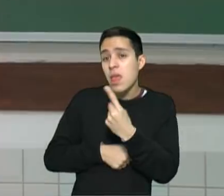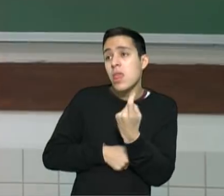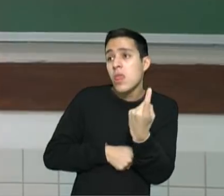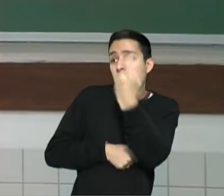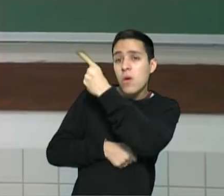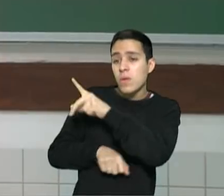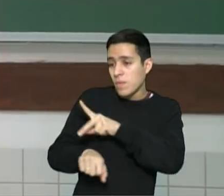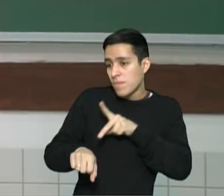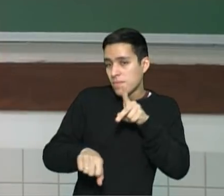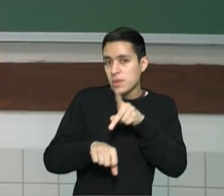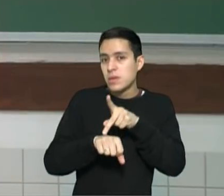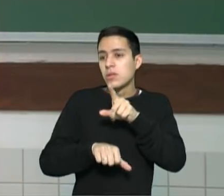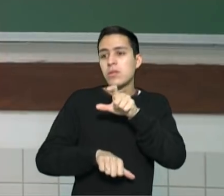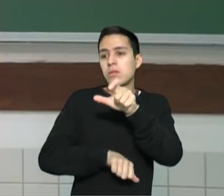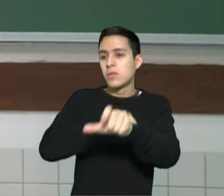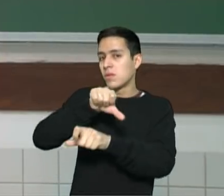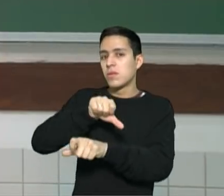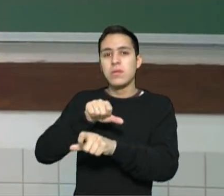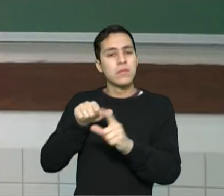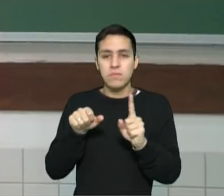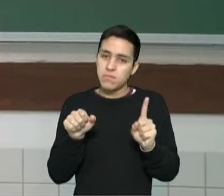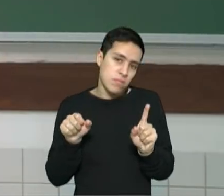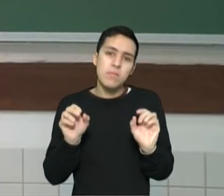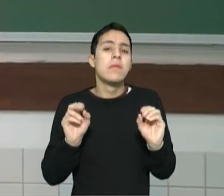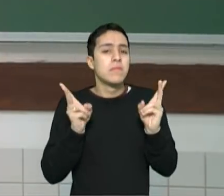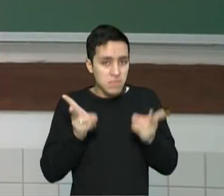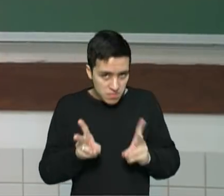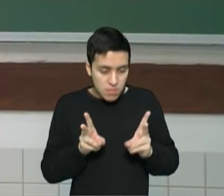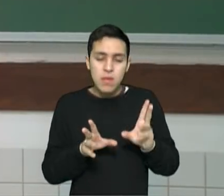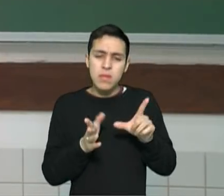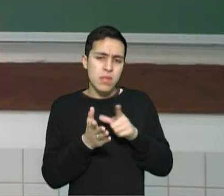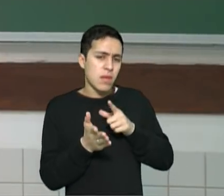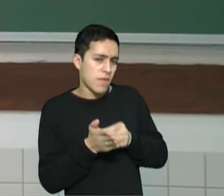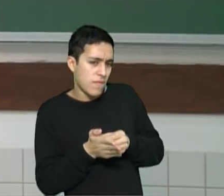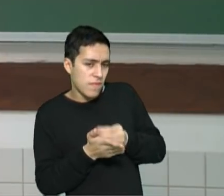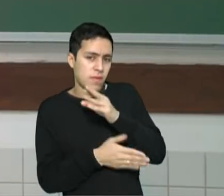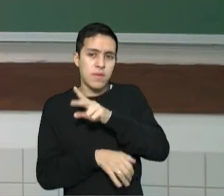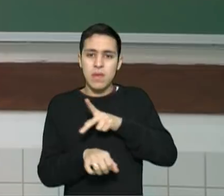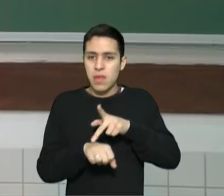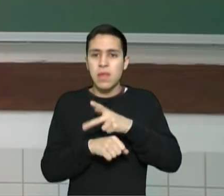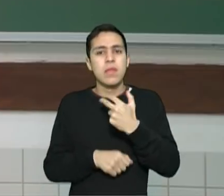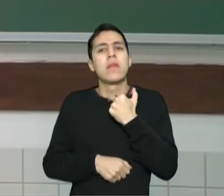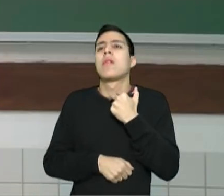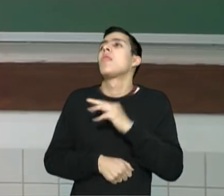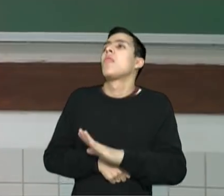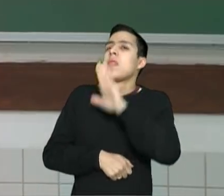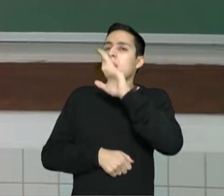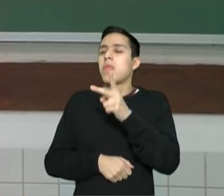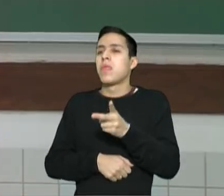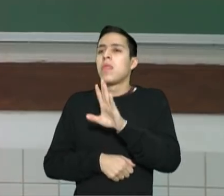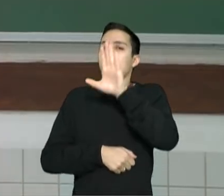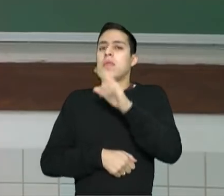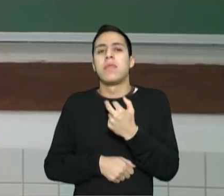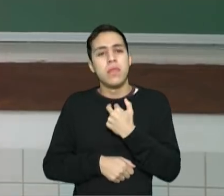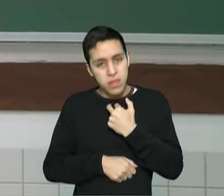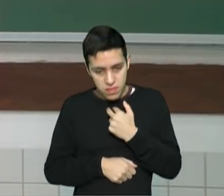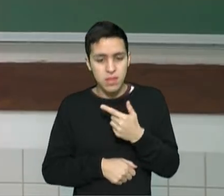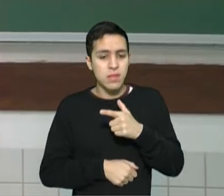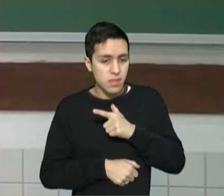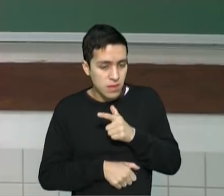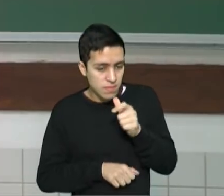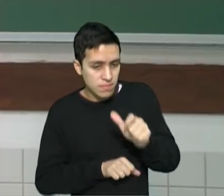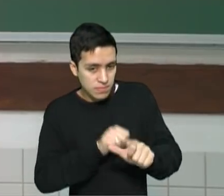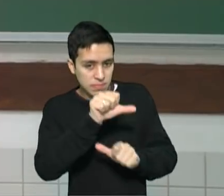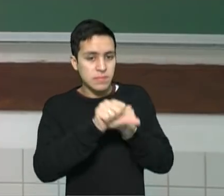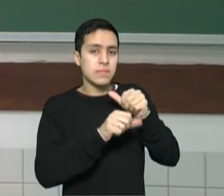que não rodam, porque como são muitos países, como eu falei para vocês, não dá para todo mundo levantar a mãozinha. Então, existe um